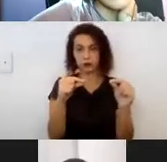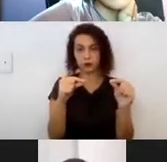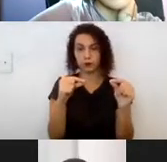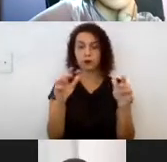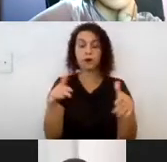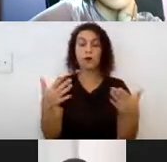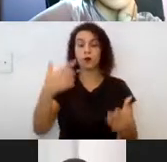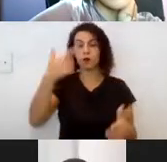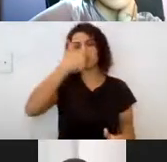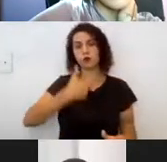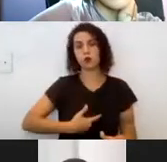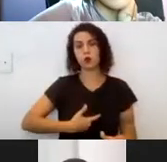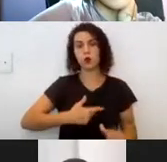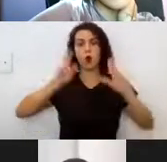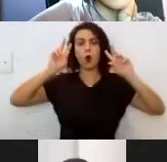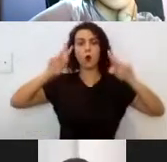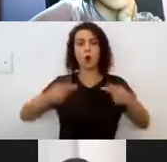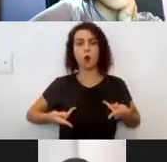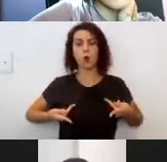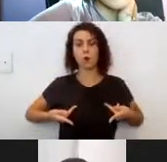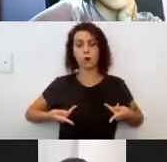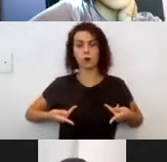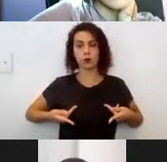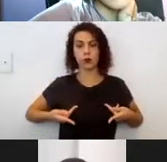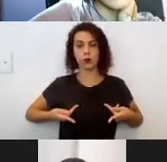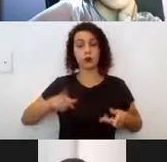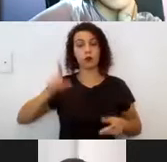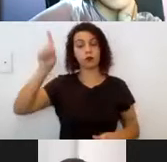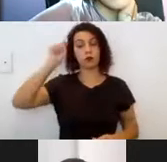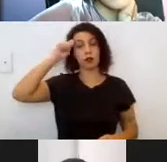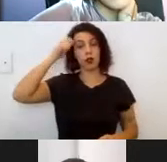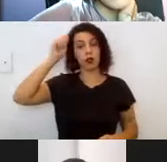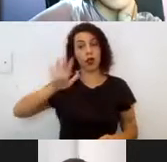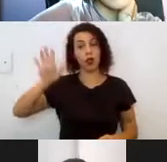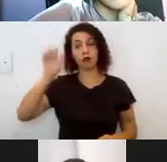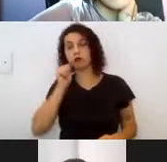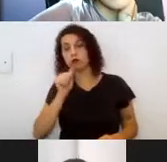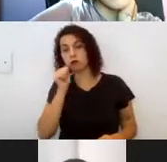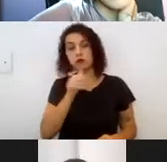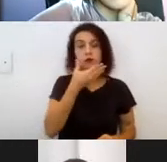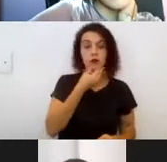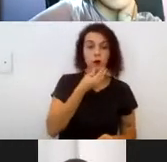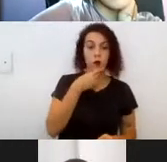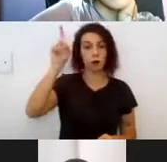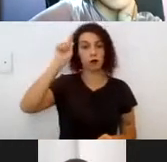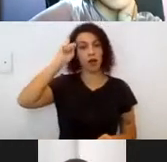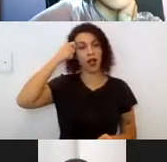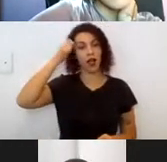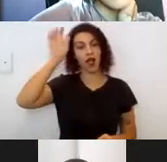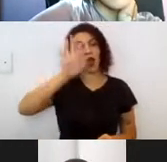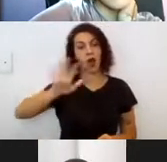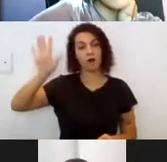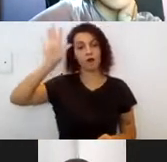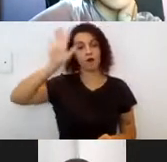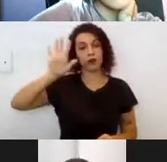o homem é africano a mulher africana quem fez